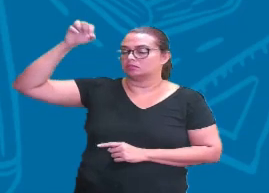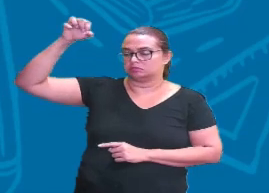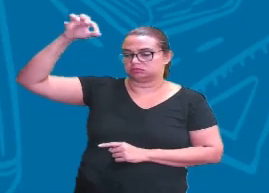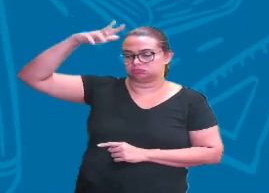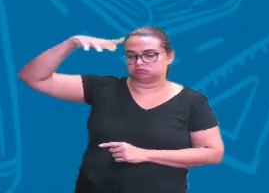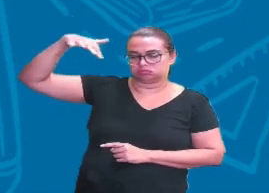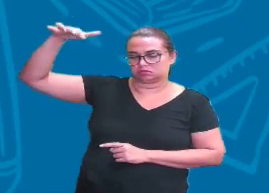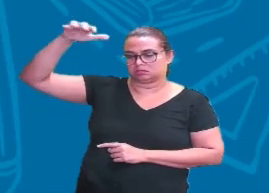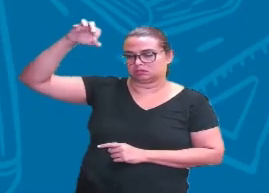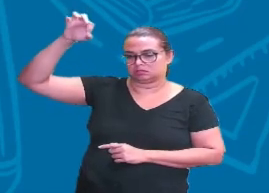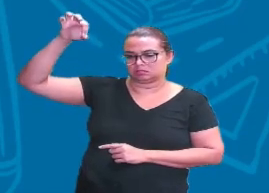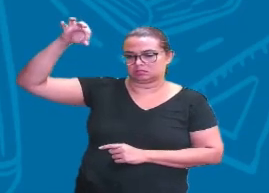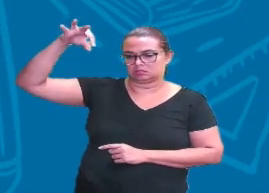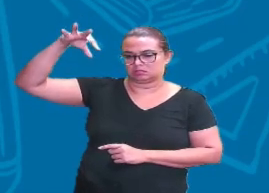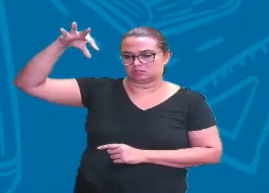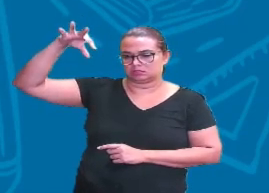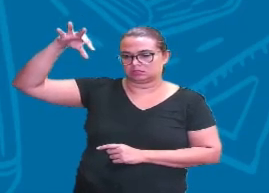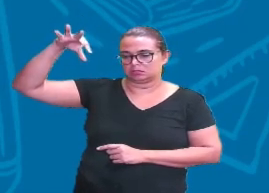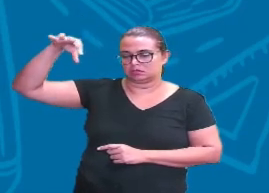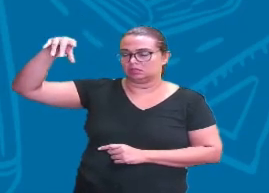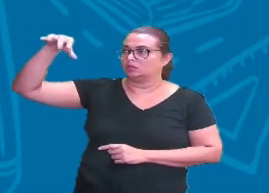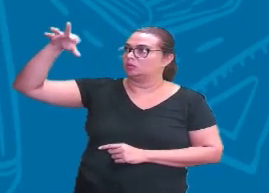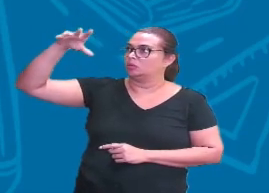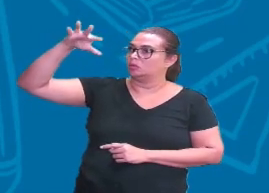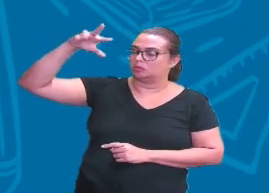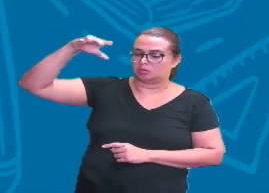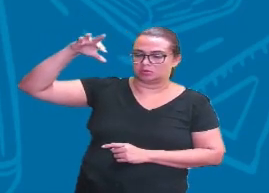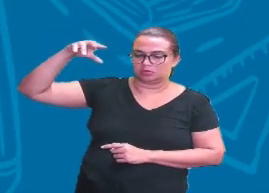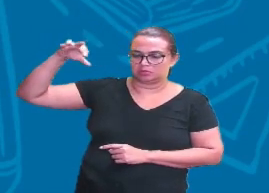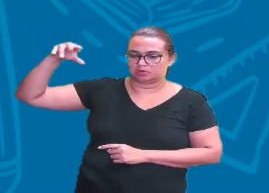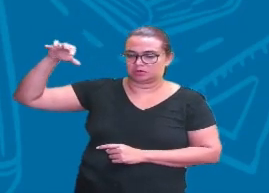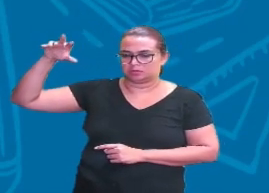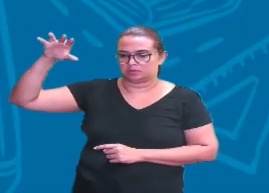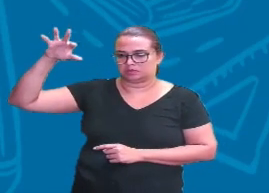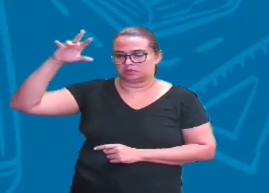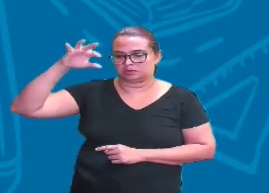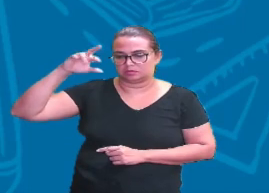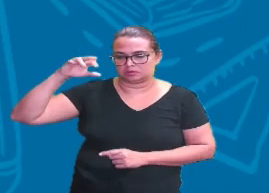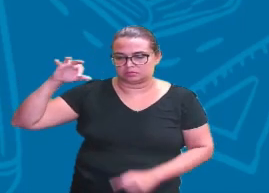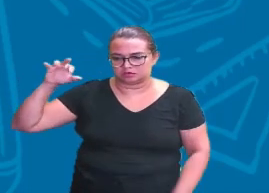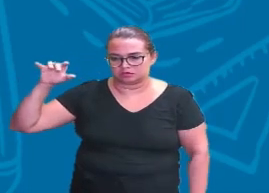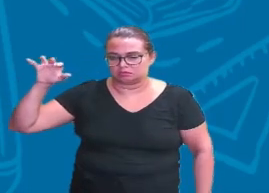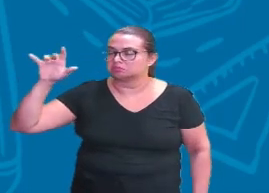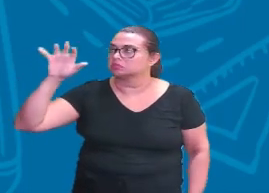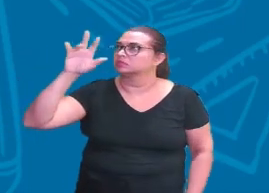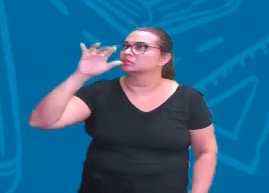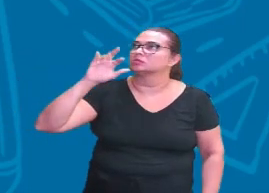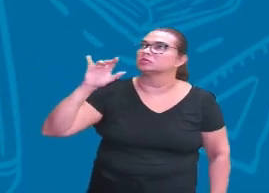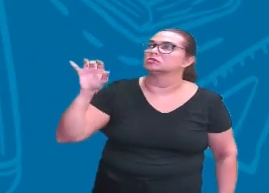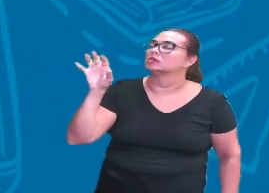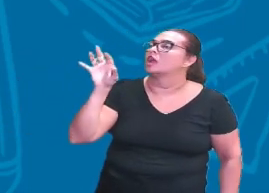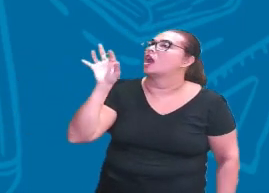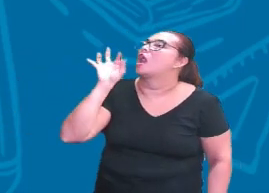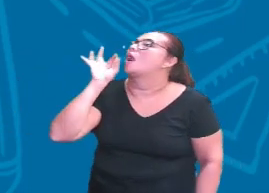aí, mostrando tomando água aí nesse momento, tá vendo? Uma gota d'água aí, ele consegue, essa gota fica flutuando e vai lá e